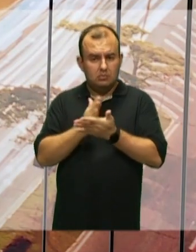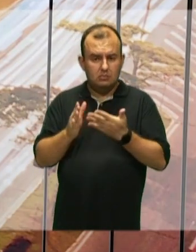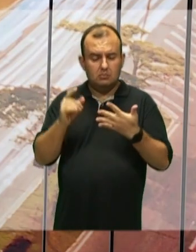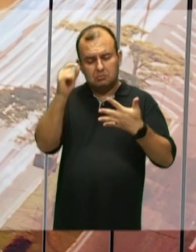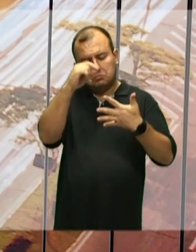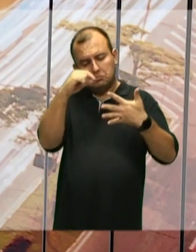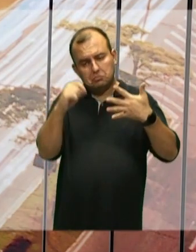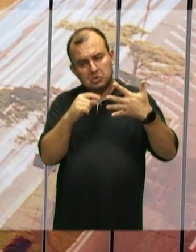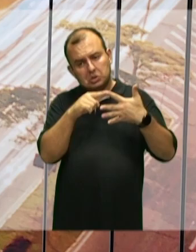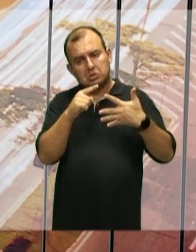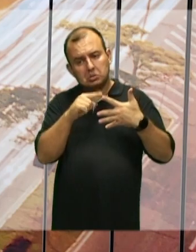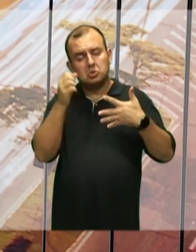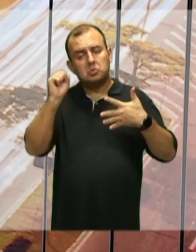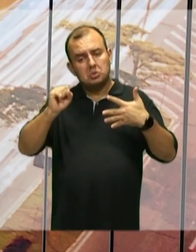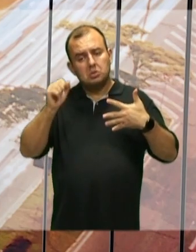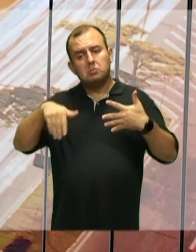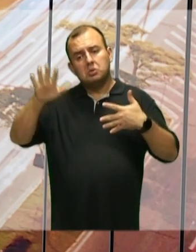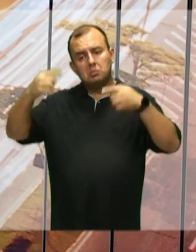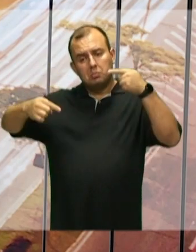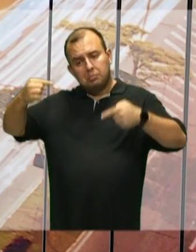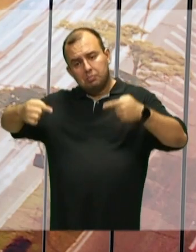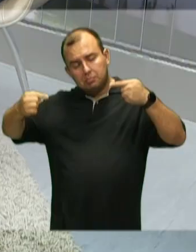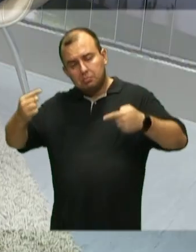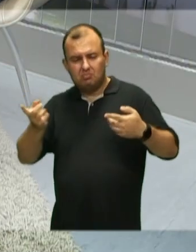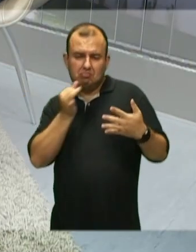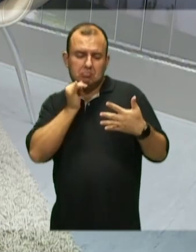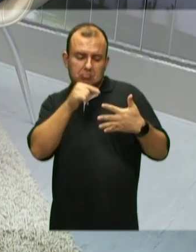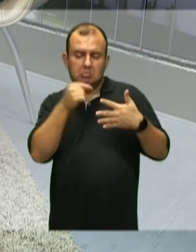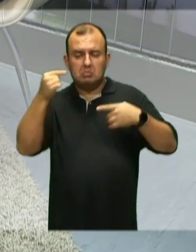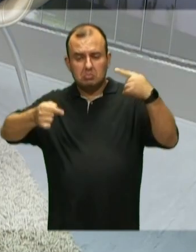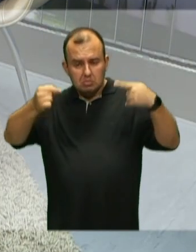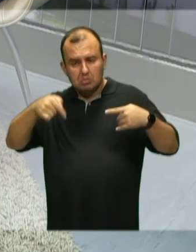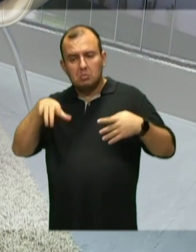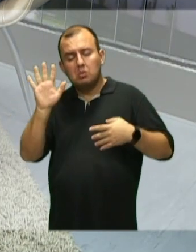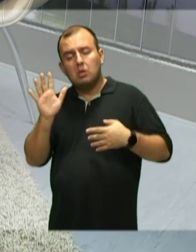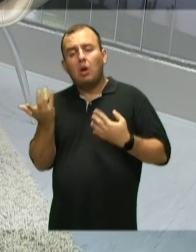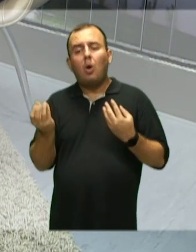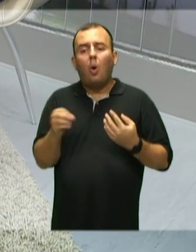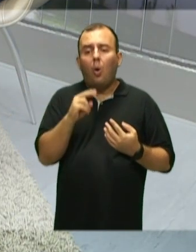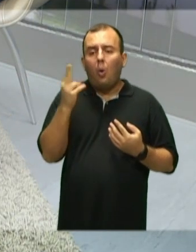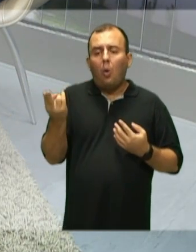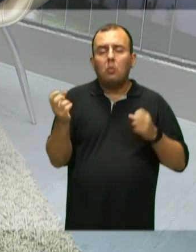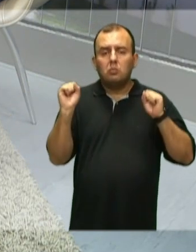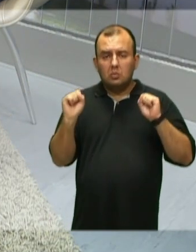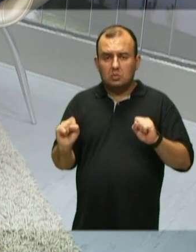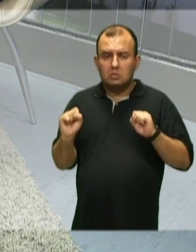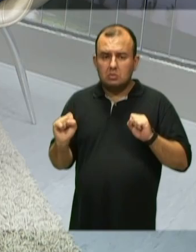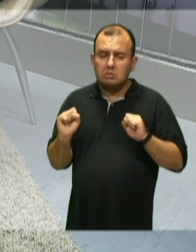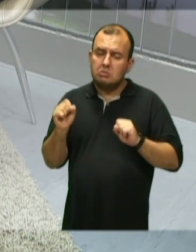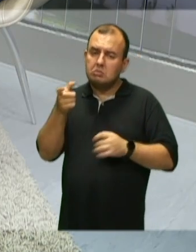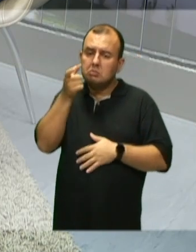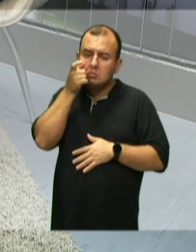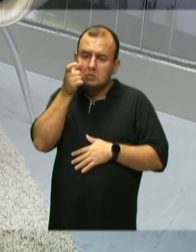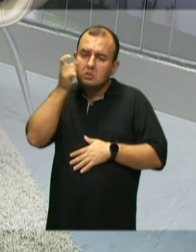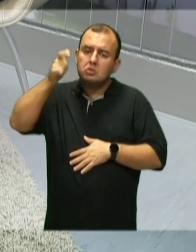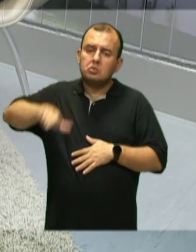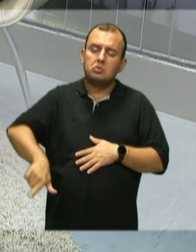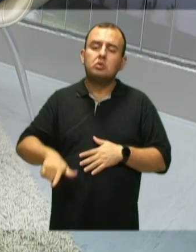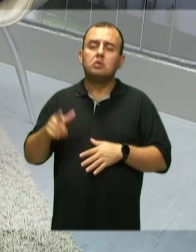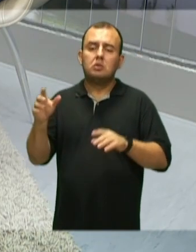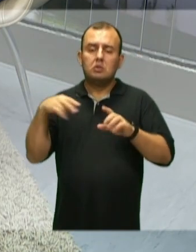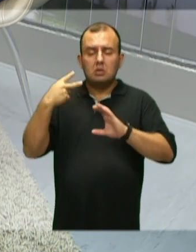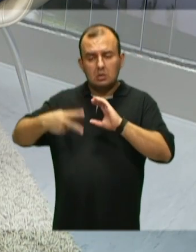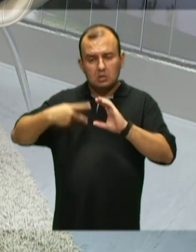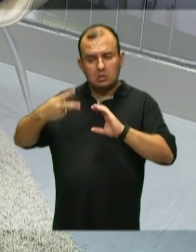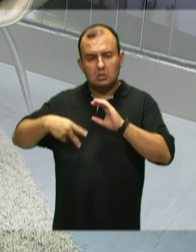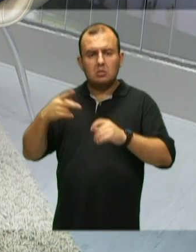sido melhor debatido ou sido um pouco diferente Ou deverá até mesmo ser apreciado novamente pela câmara